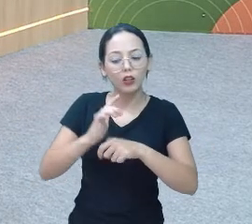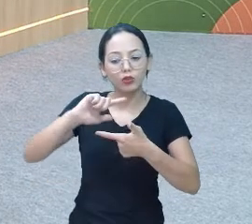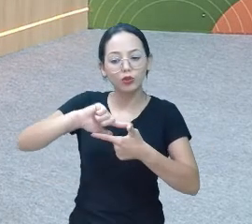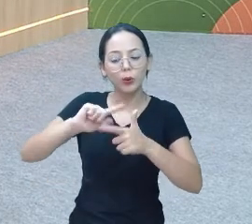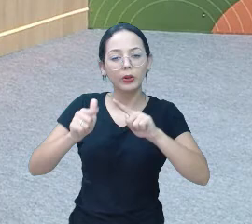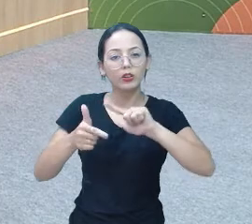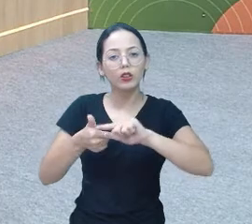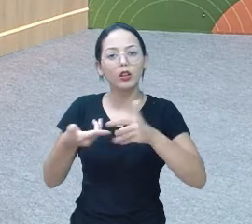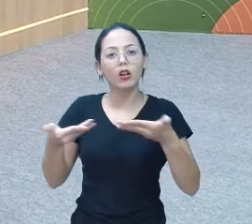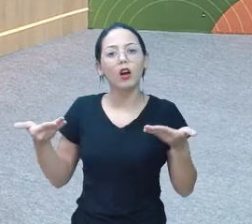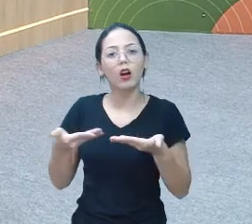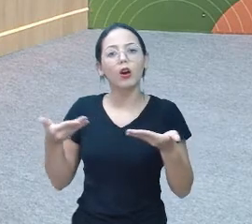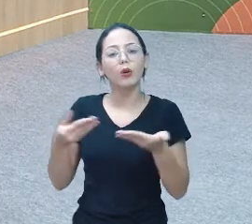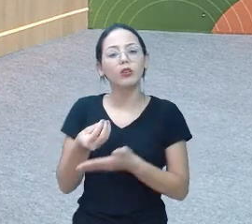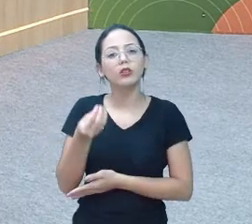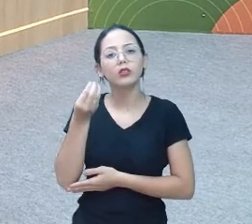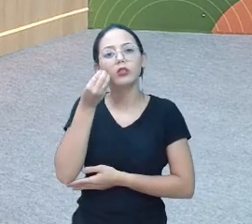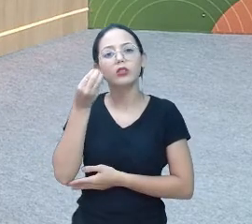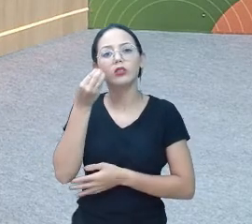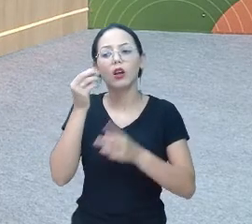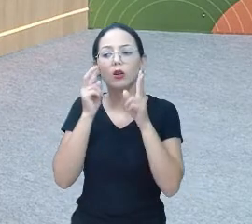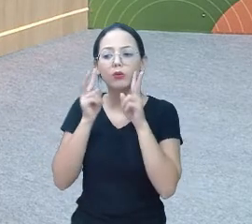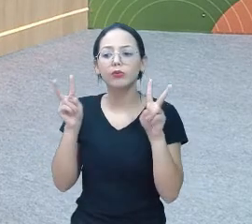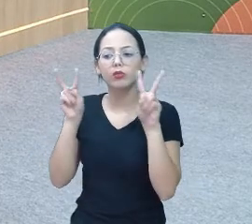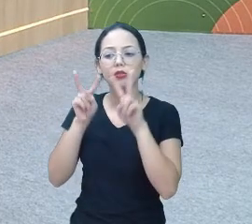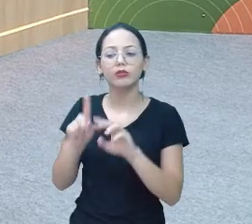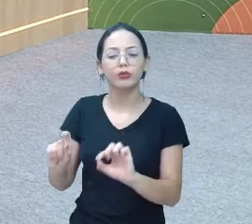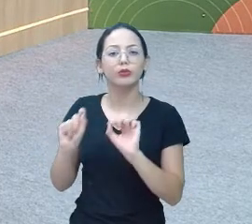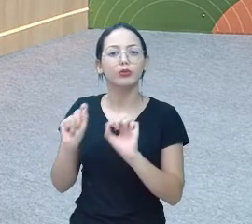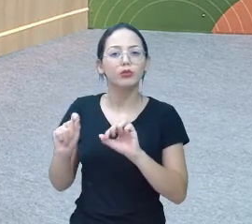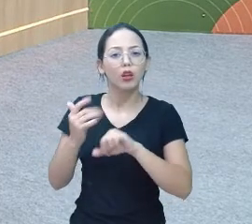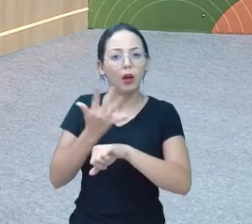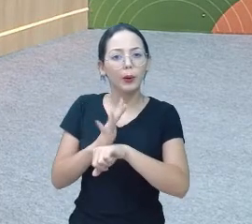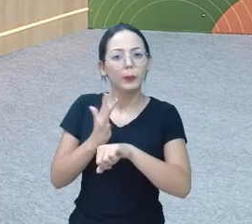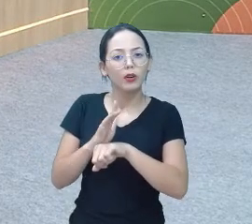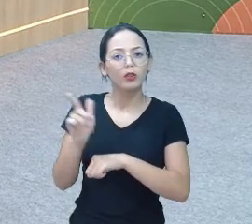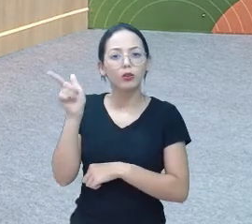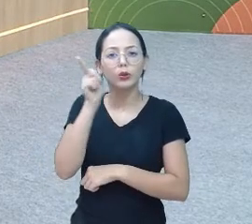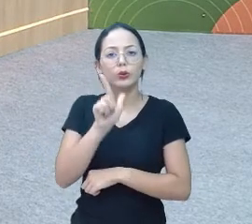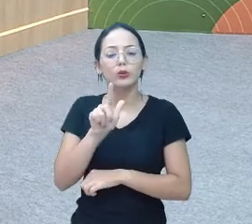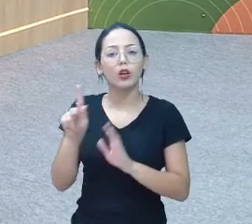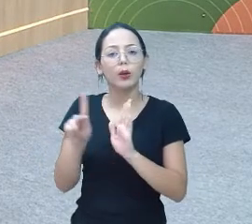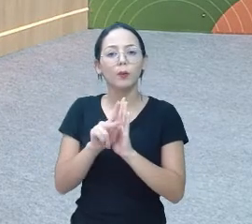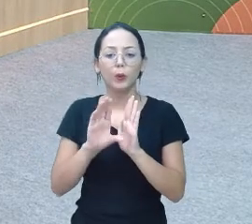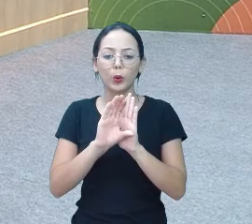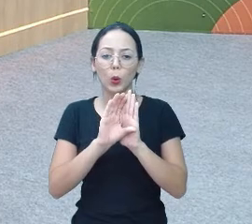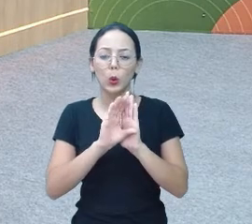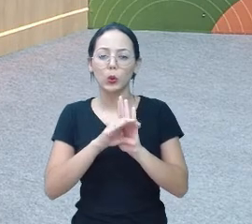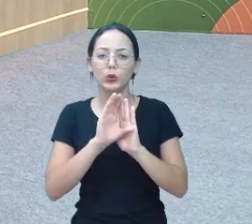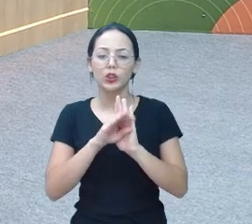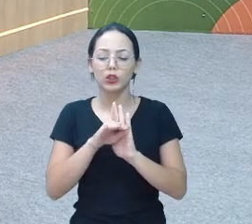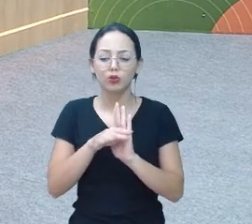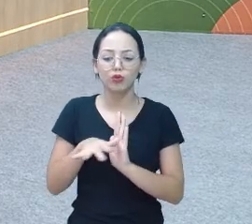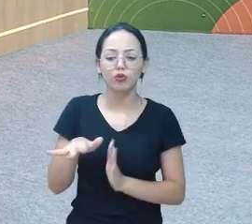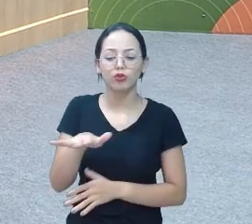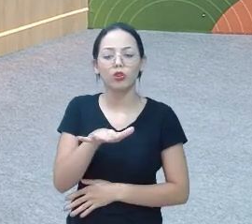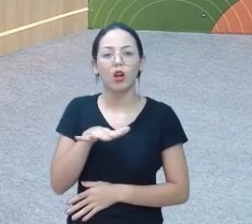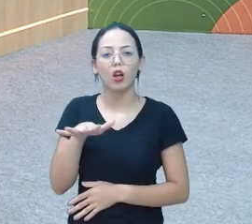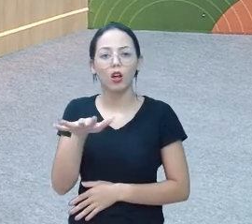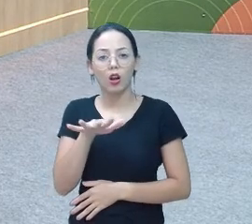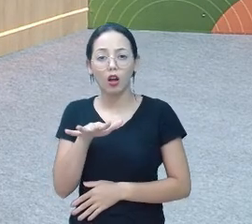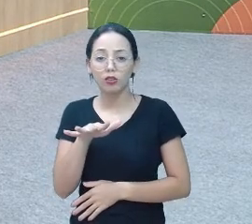vai tentar observar que nessa prática você consegue chegar a conceitos mais gerais.